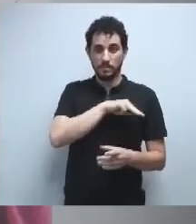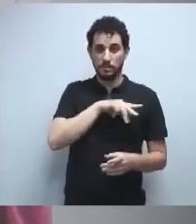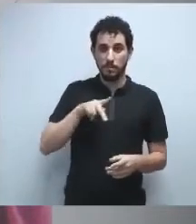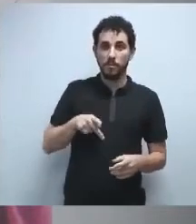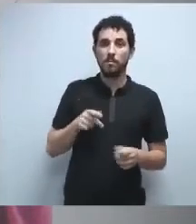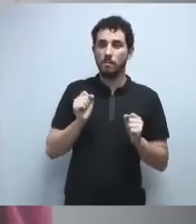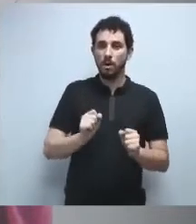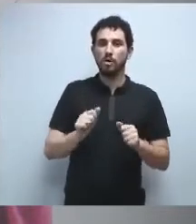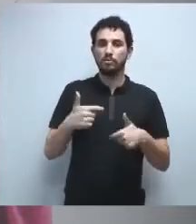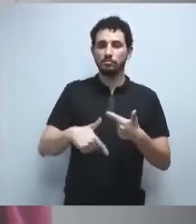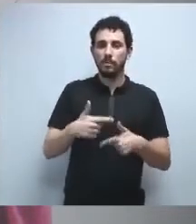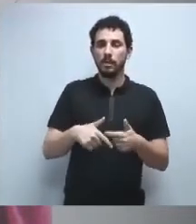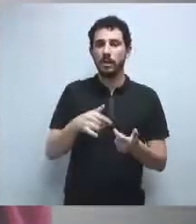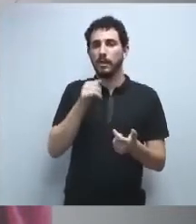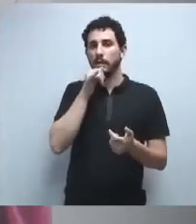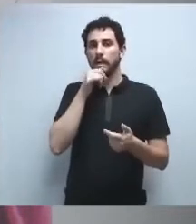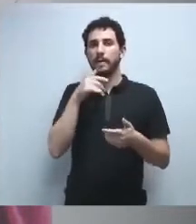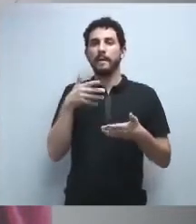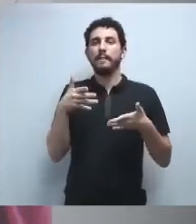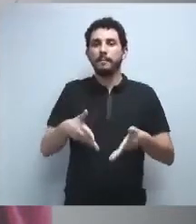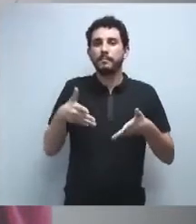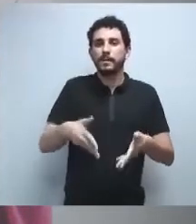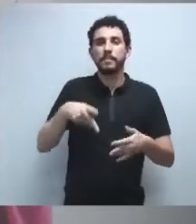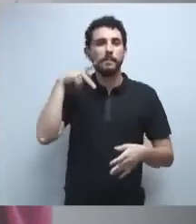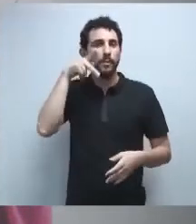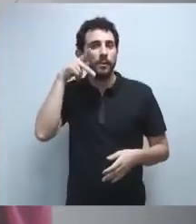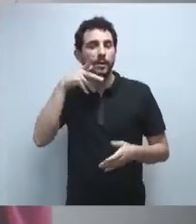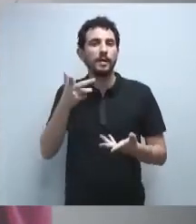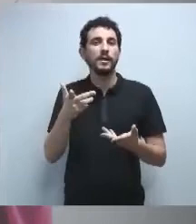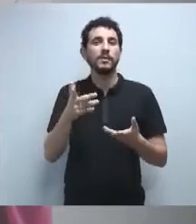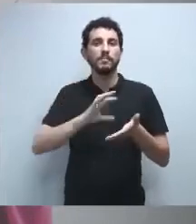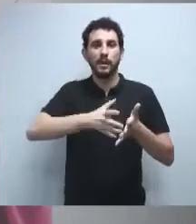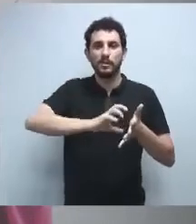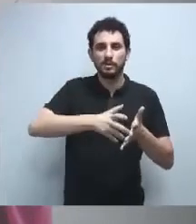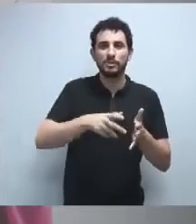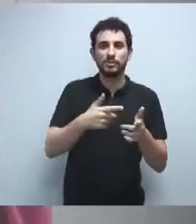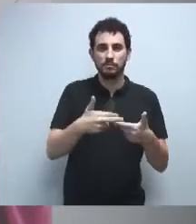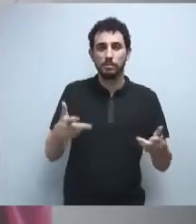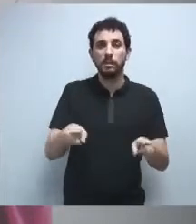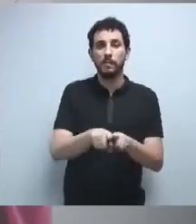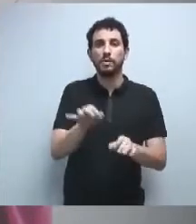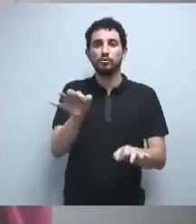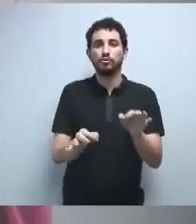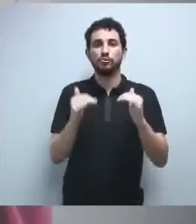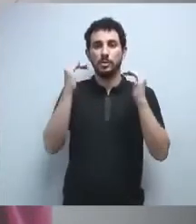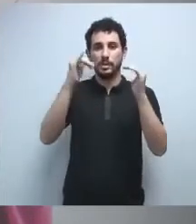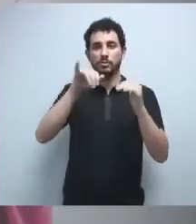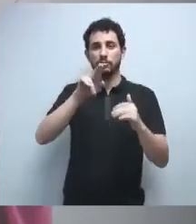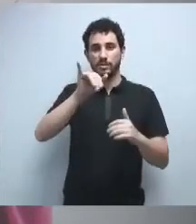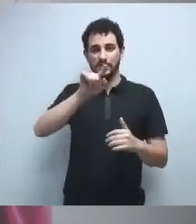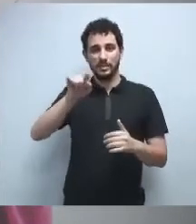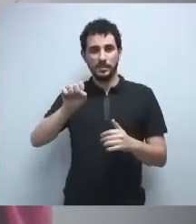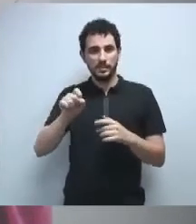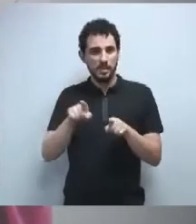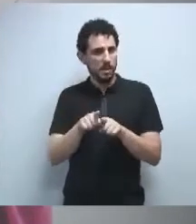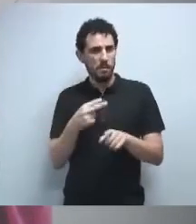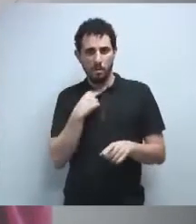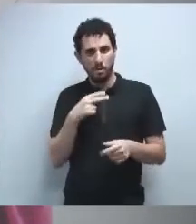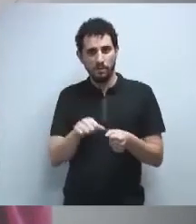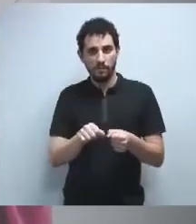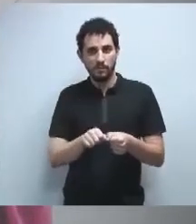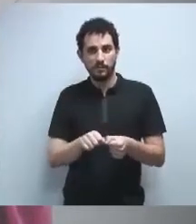exercer a sua actividade política a entidade também os juízes não poderiam fazê lo